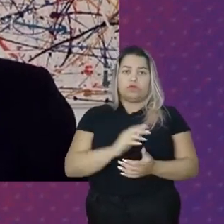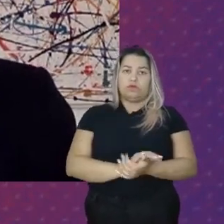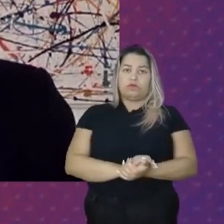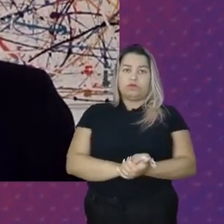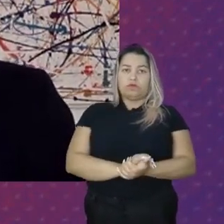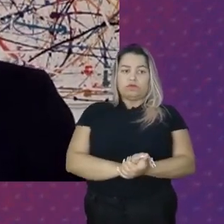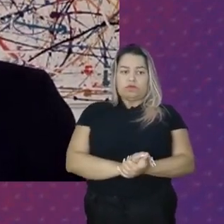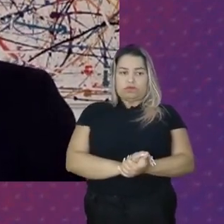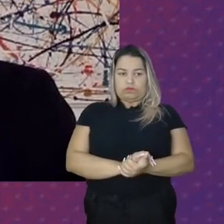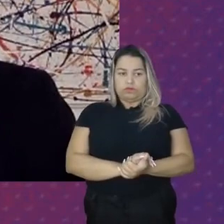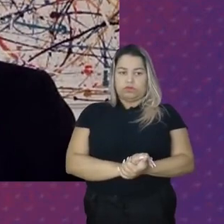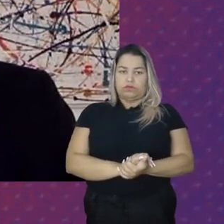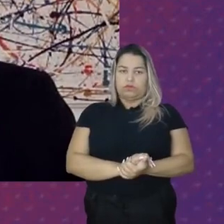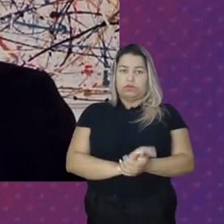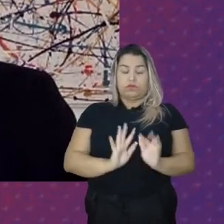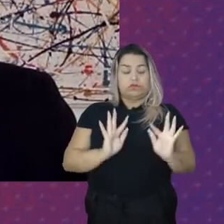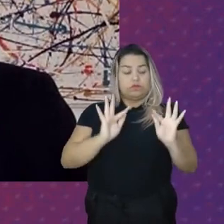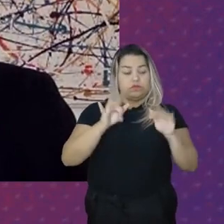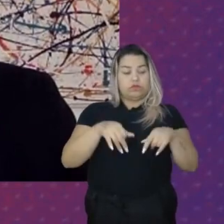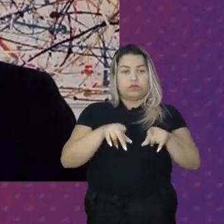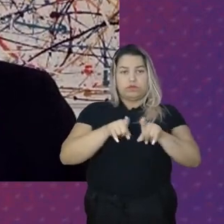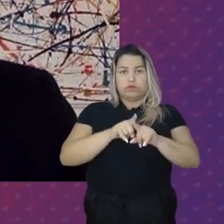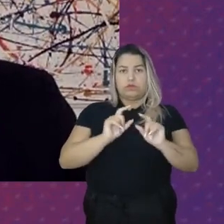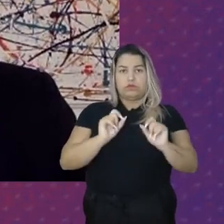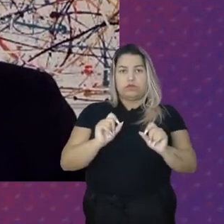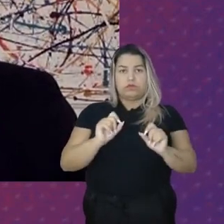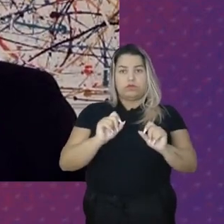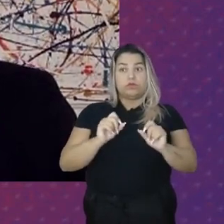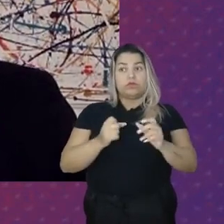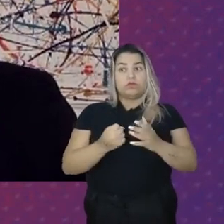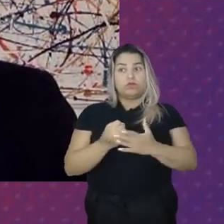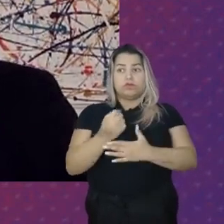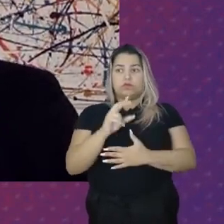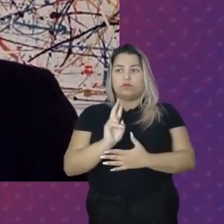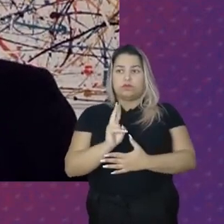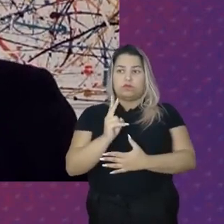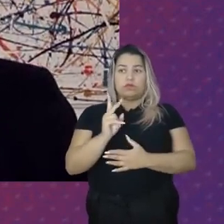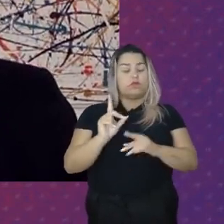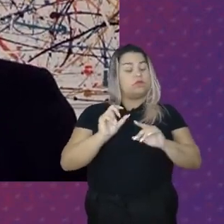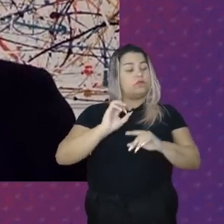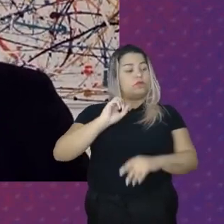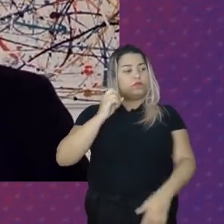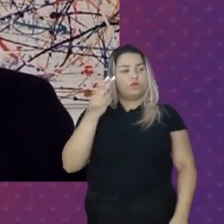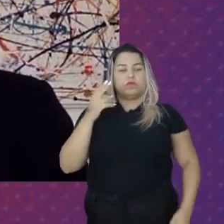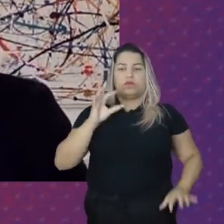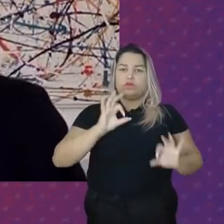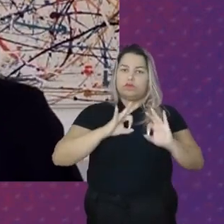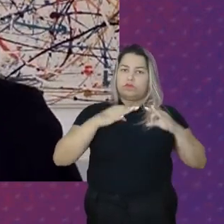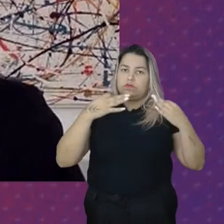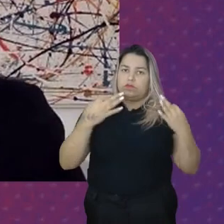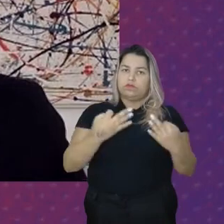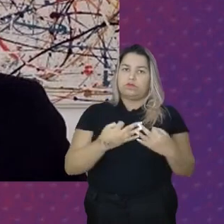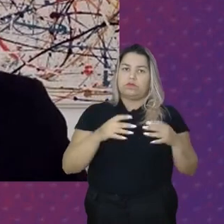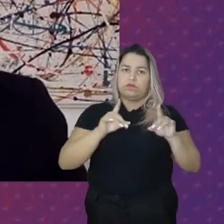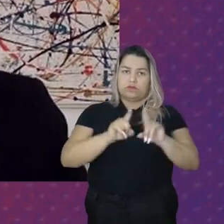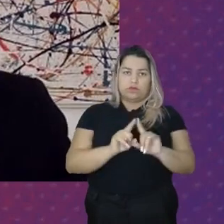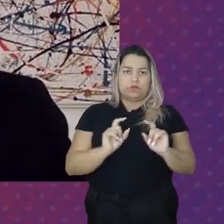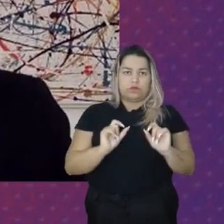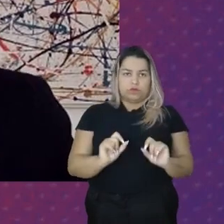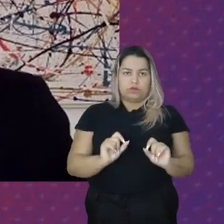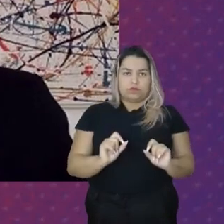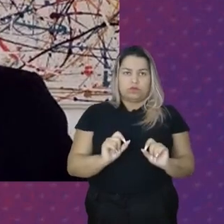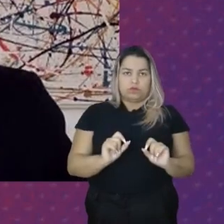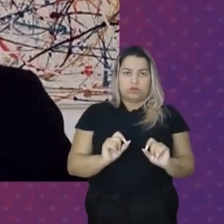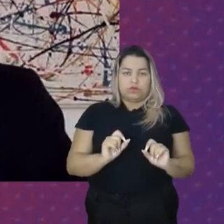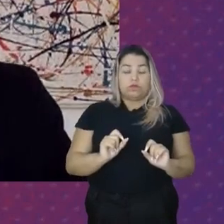né, e de finalidade não lucrativa, a pessoa ou a família no âmbito residencial